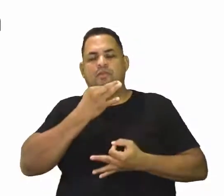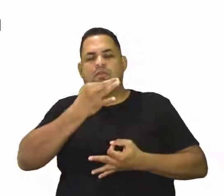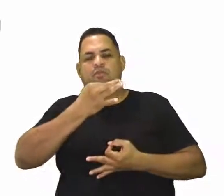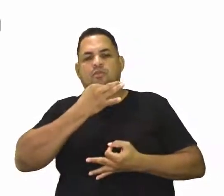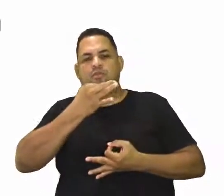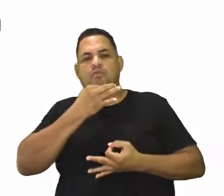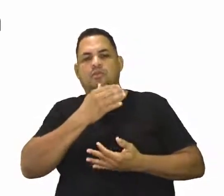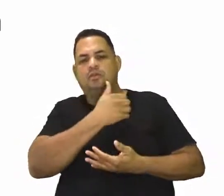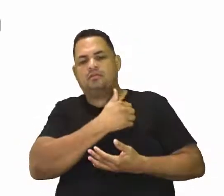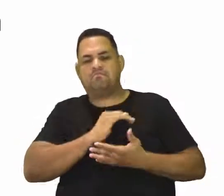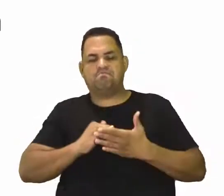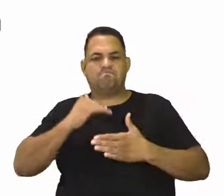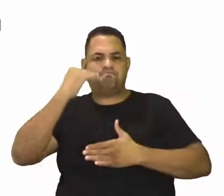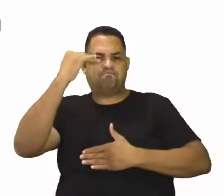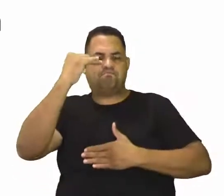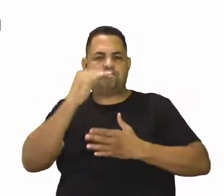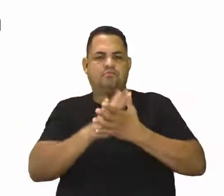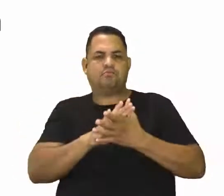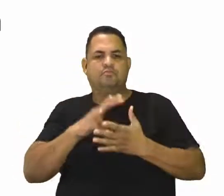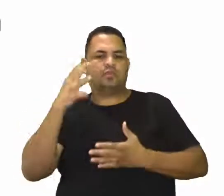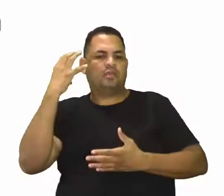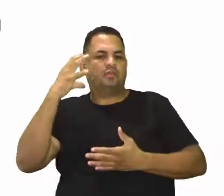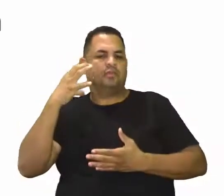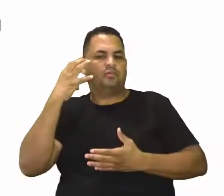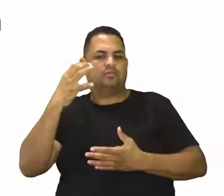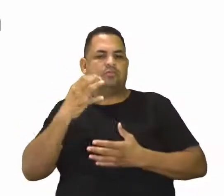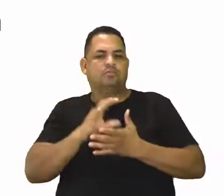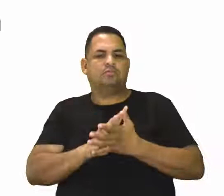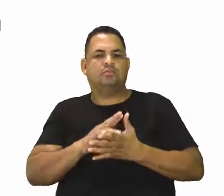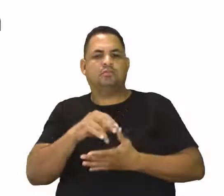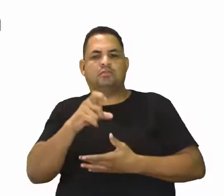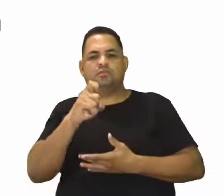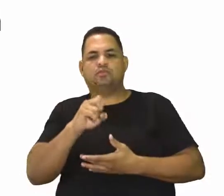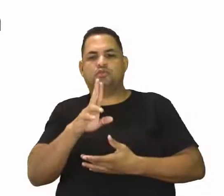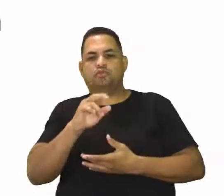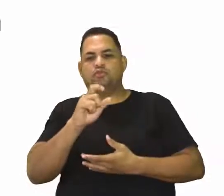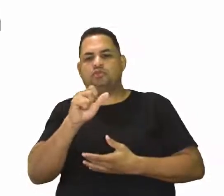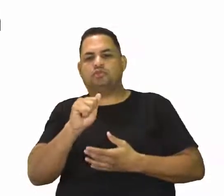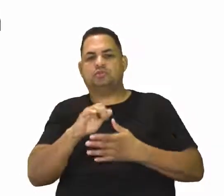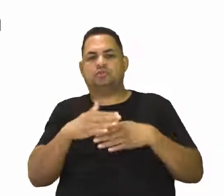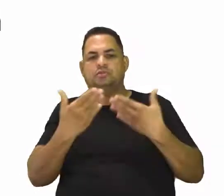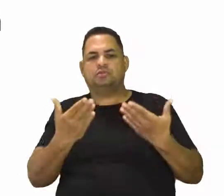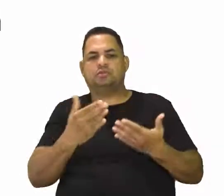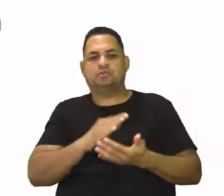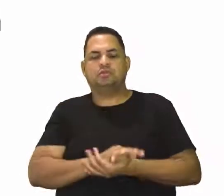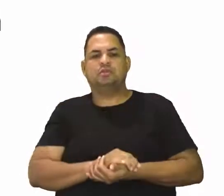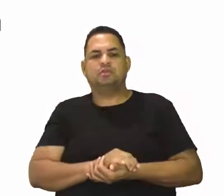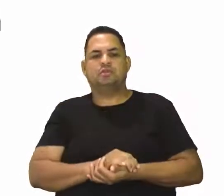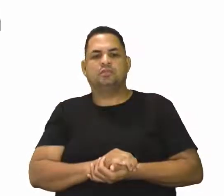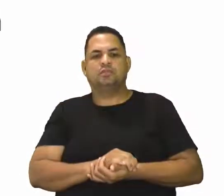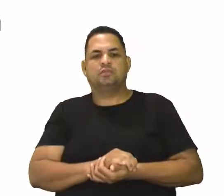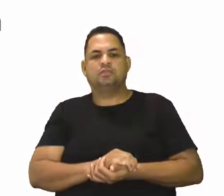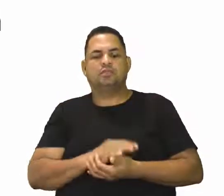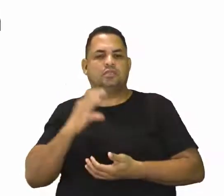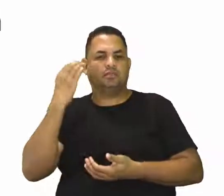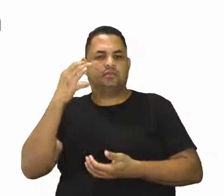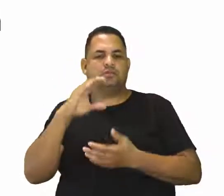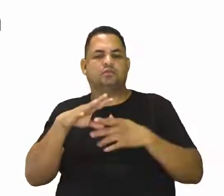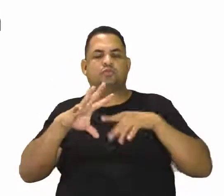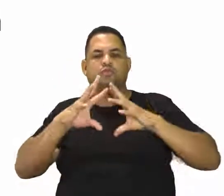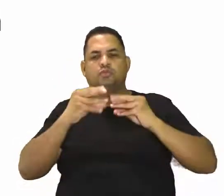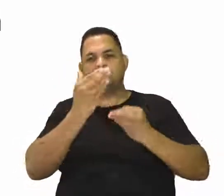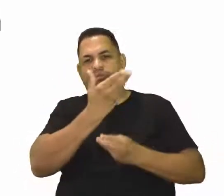argumento maior e a música daquela Geral de Xuxa com o Sandy né seria o famoso Windows